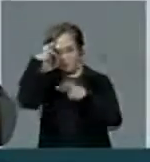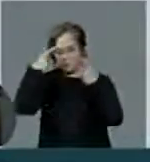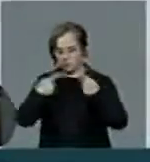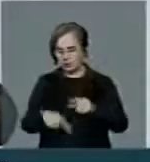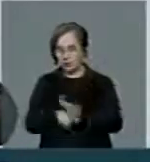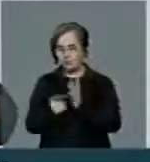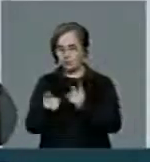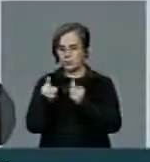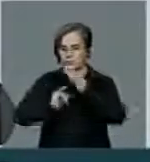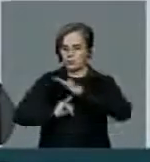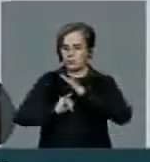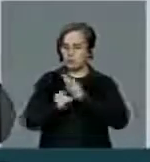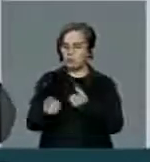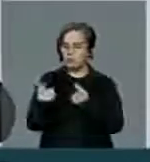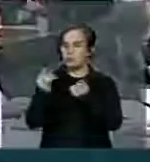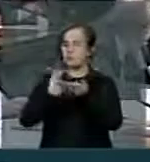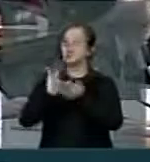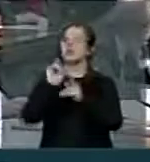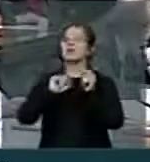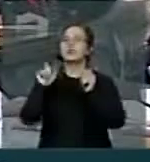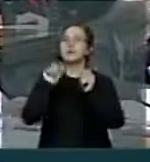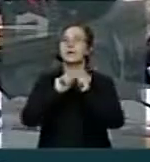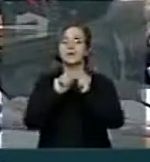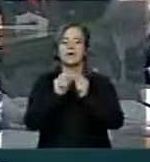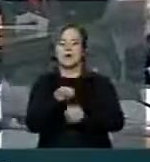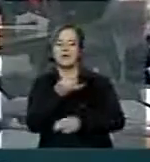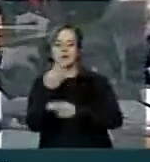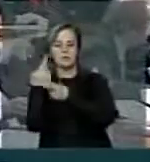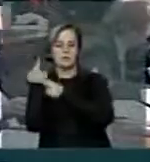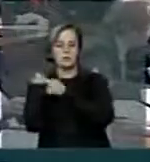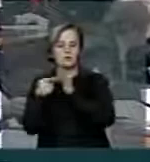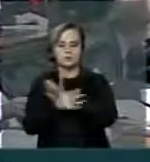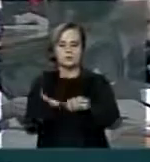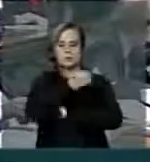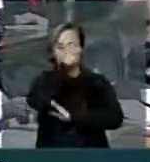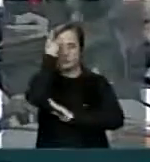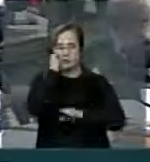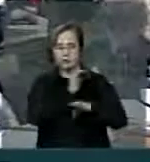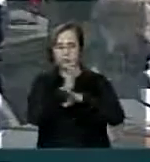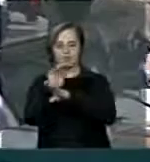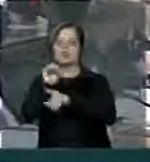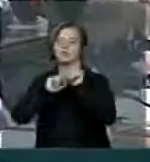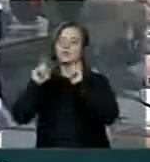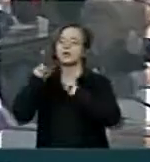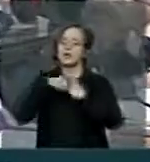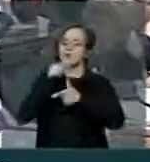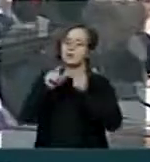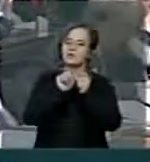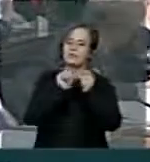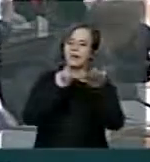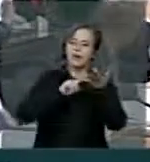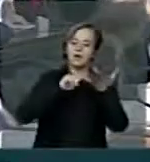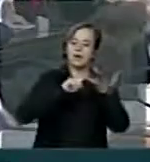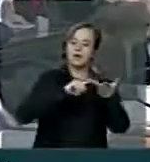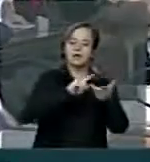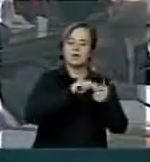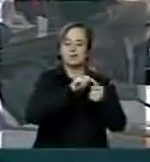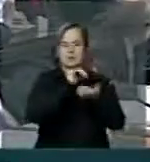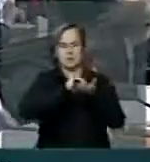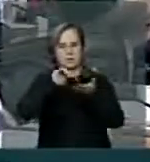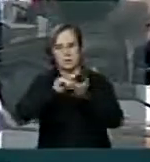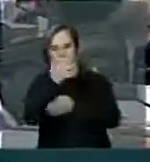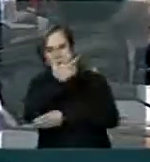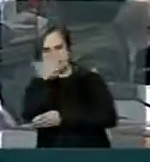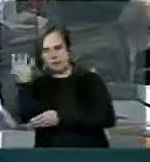e financeiros. Quem faz o quê? Quantas pessoas tem em cada estado? Quem vai trabalhar com o quê? Isso vai ficar na Secretaria de Meio Ambiente, vai ficar na